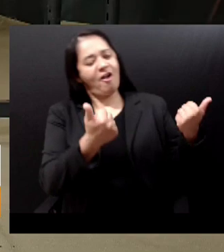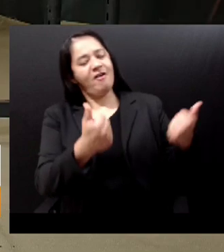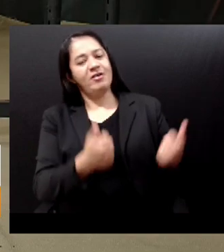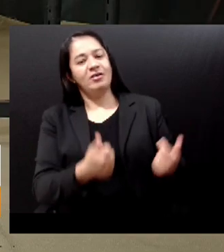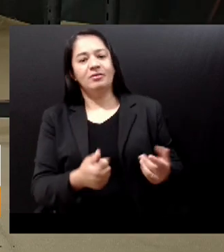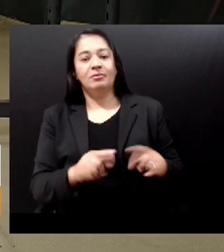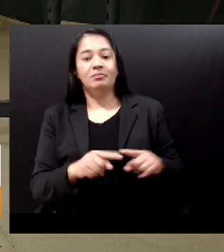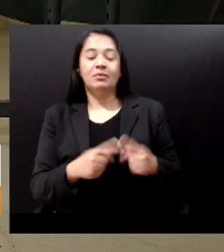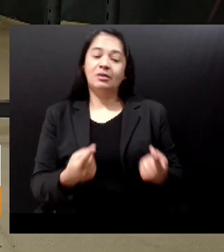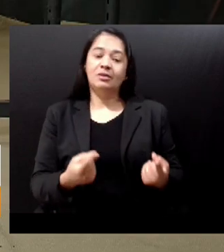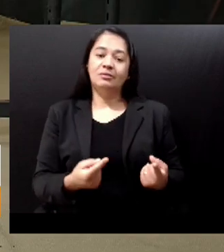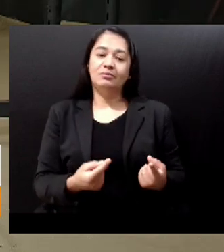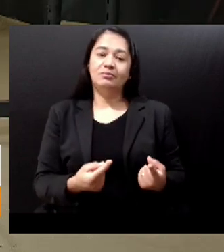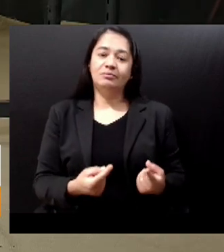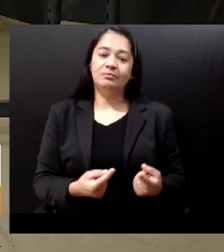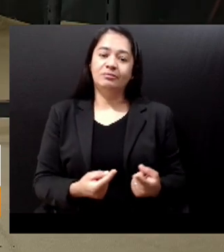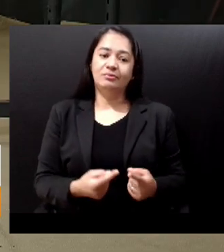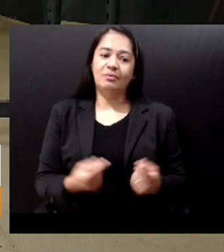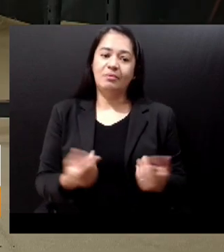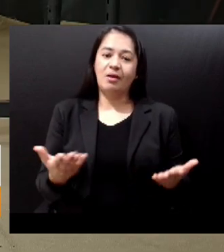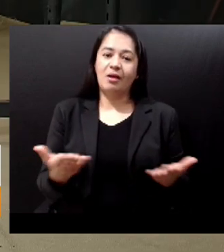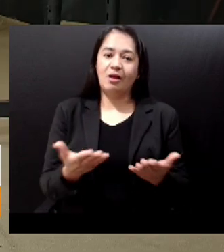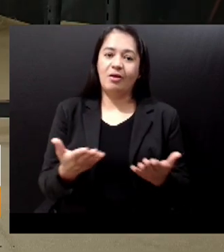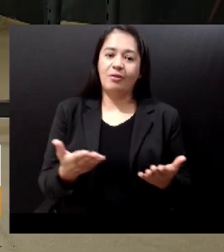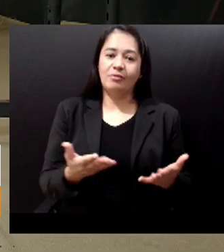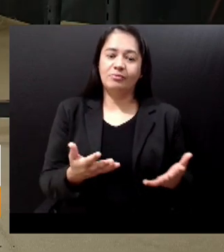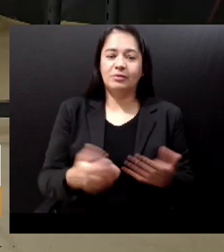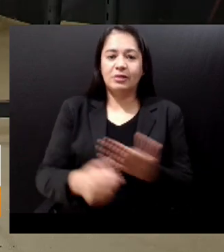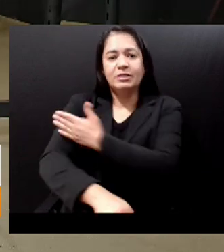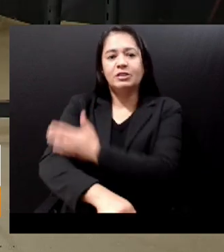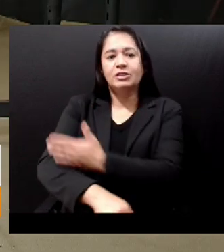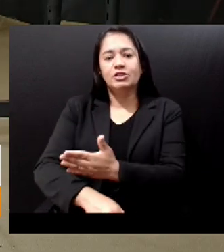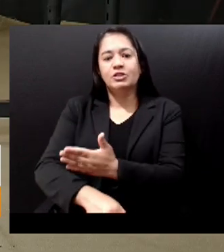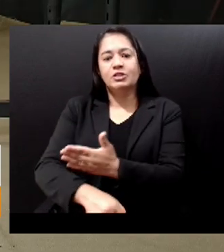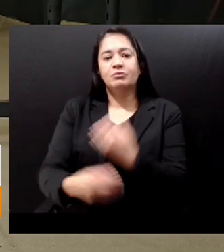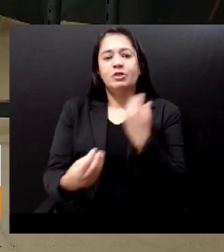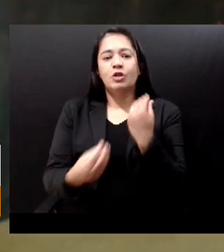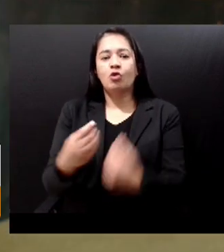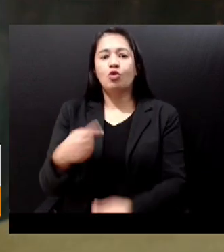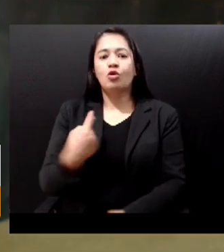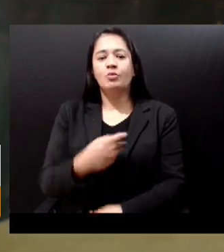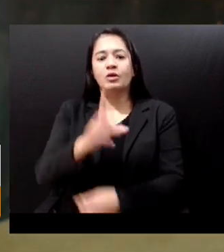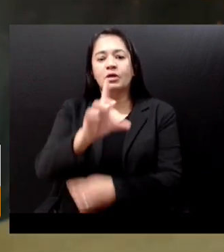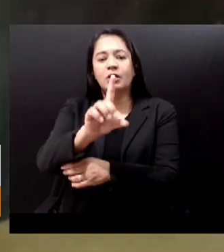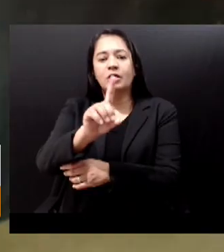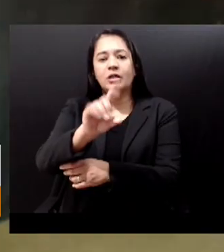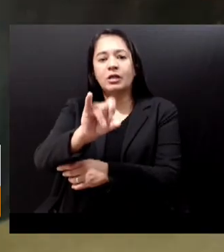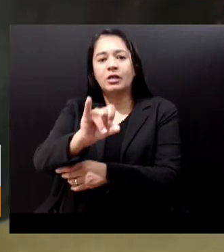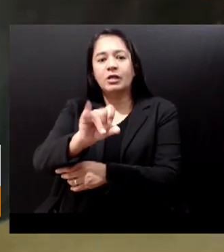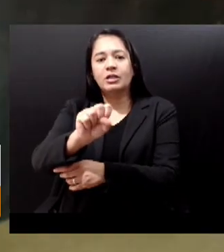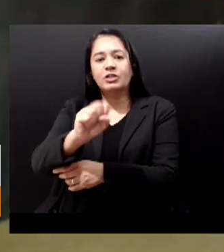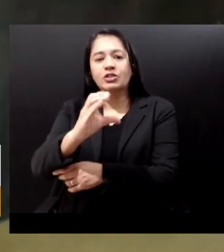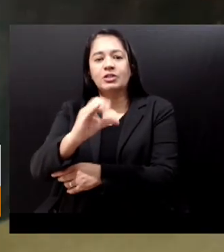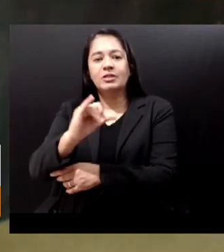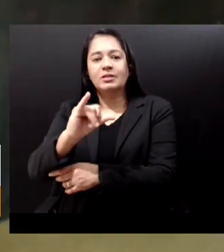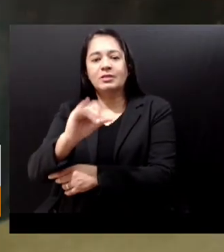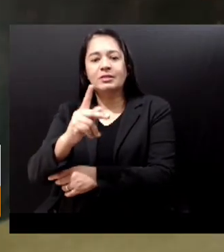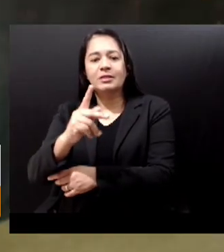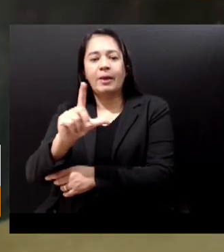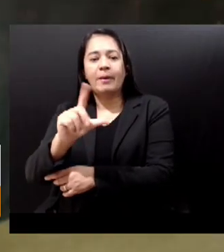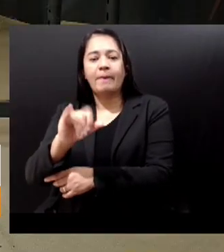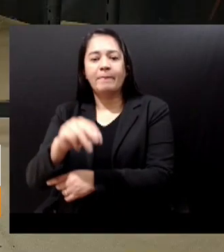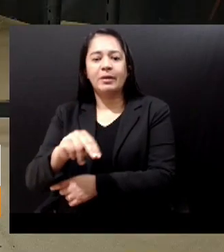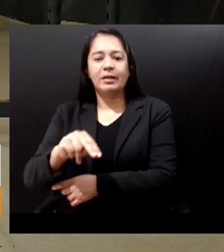falar. Agora, a disciplina, como é que a gente aperfeiçoa? Eu quero ser disciplinado, mas por onde que eu começo?